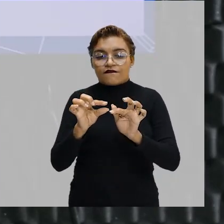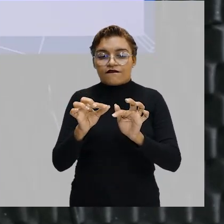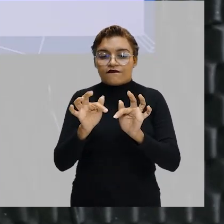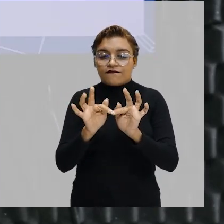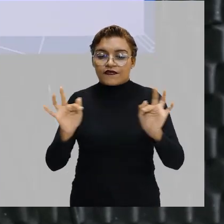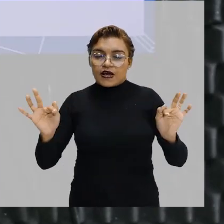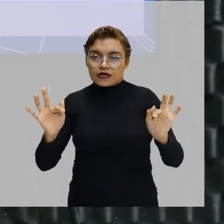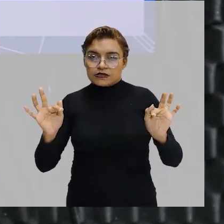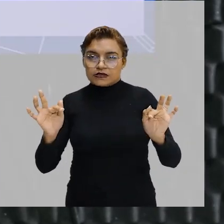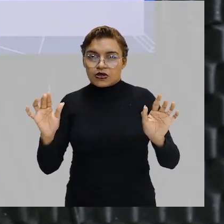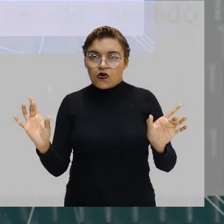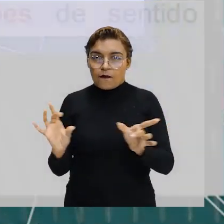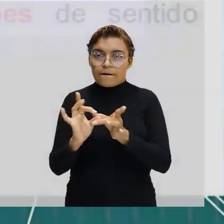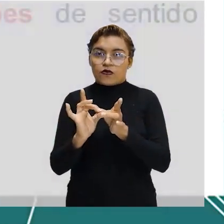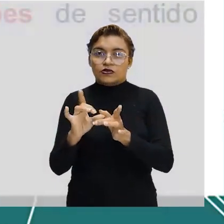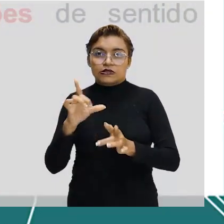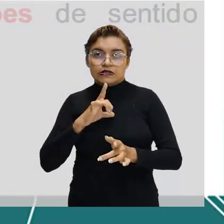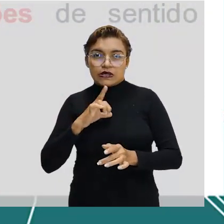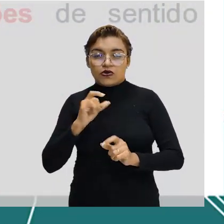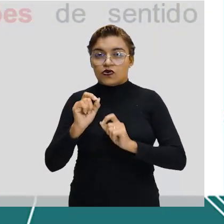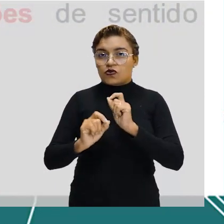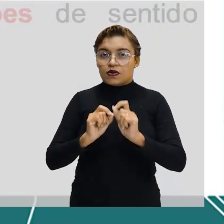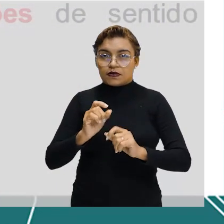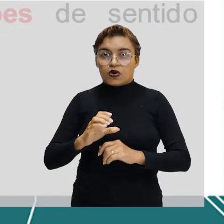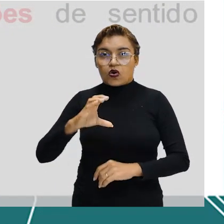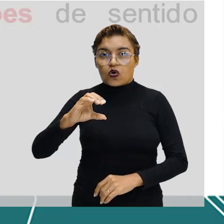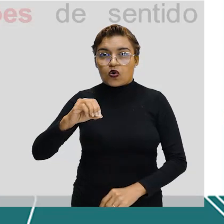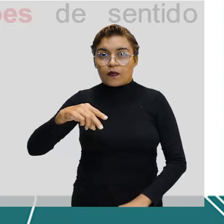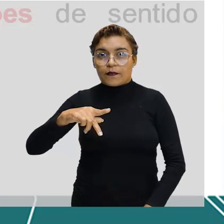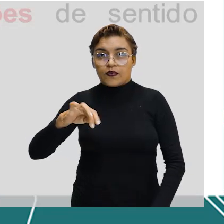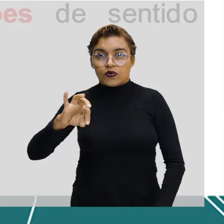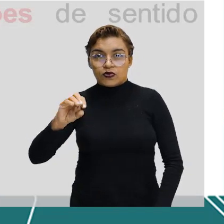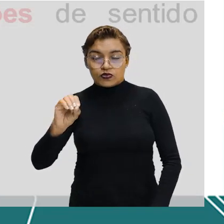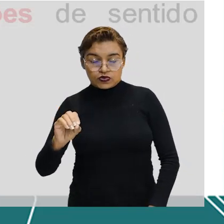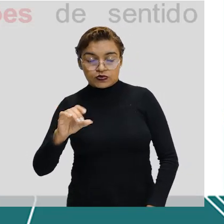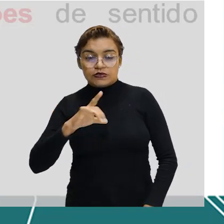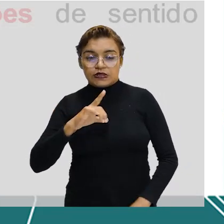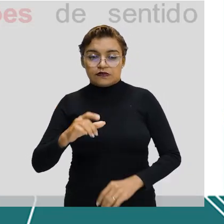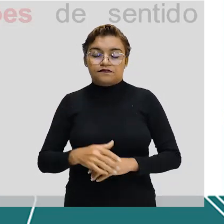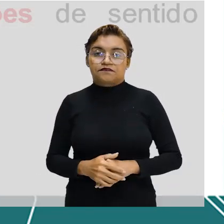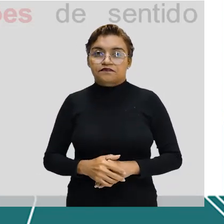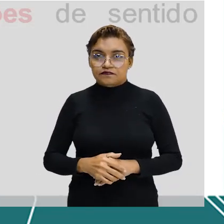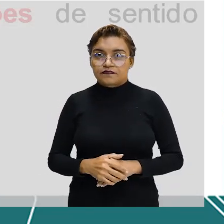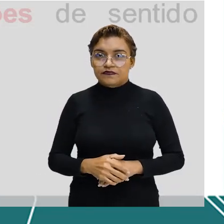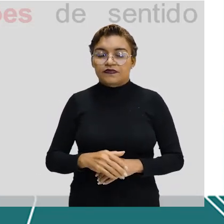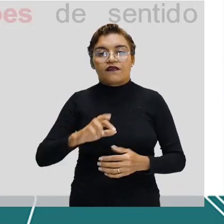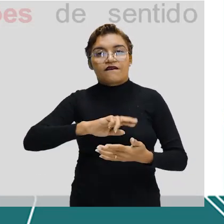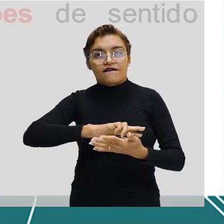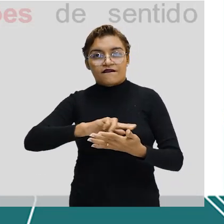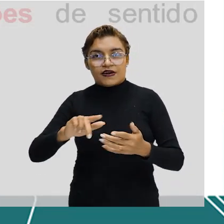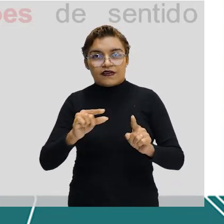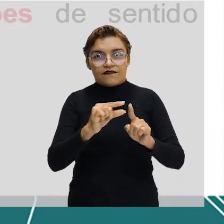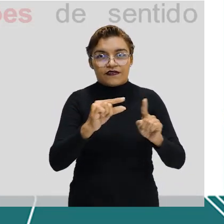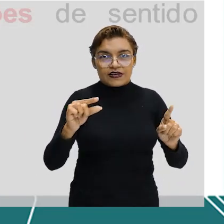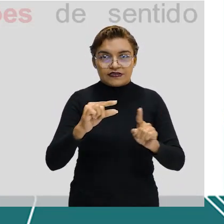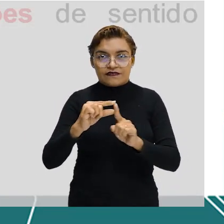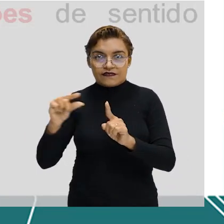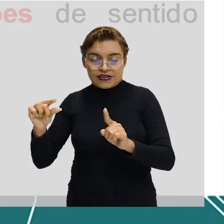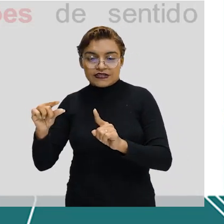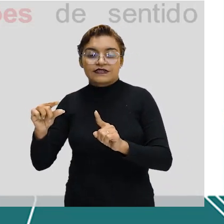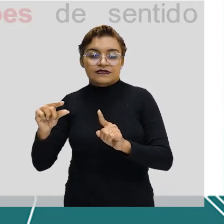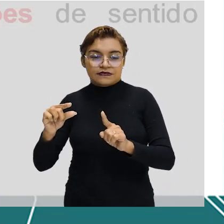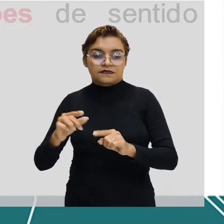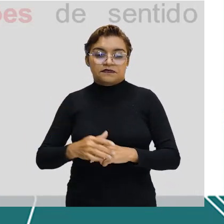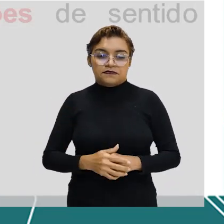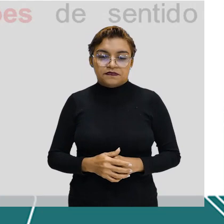diz, ele vem com uma ou mais orações. Aliás, vem com várias orações. O período que só tem uma oração é o